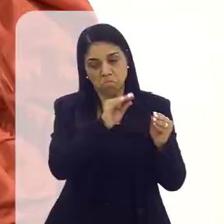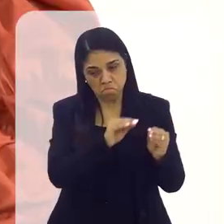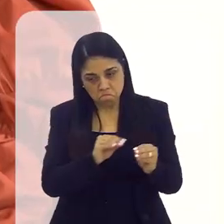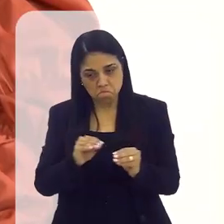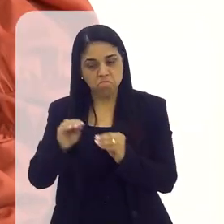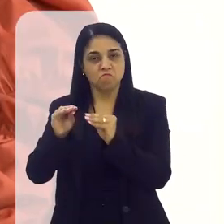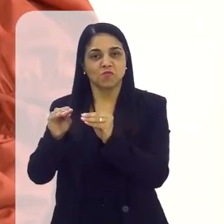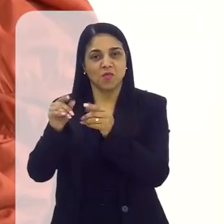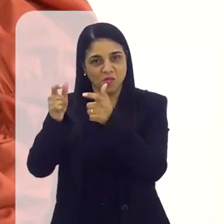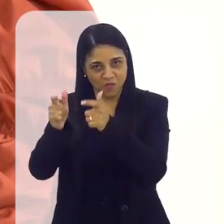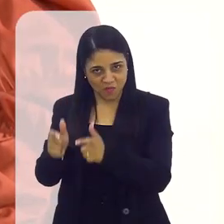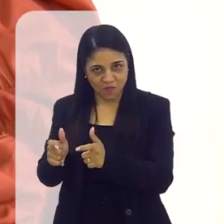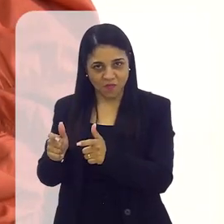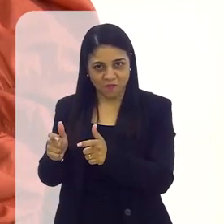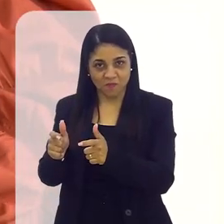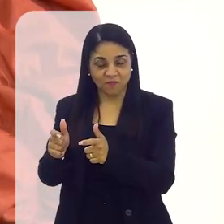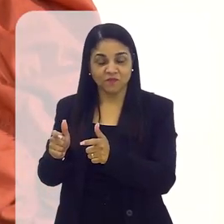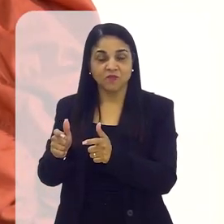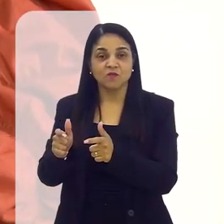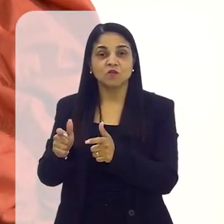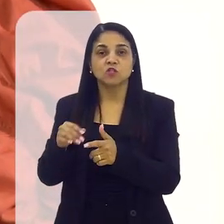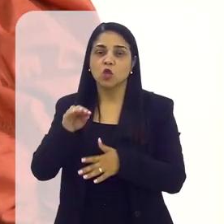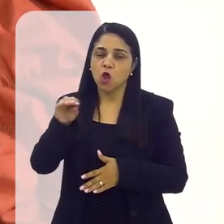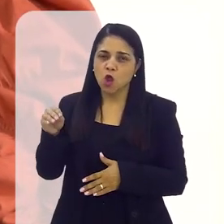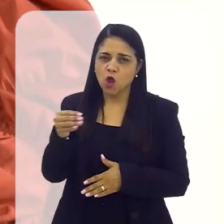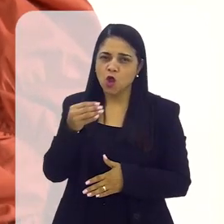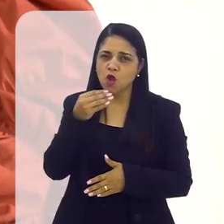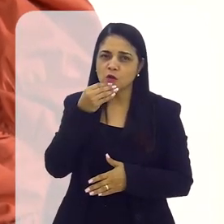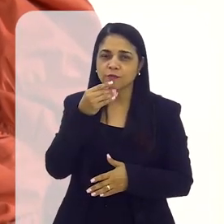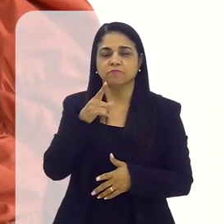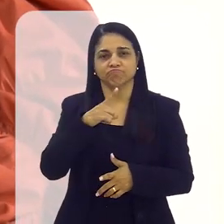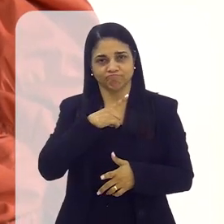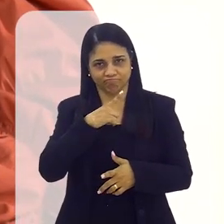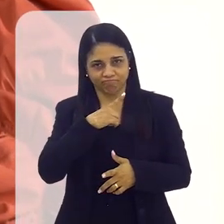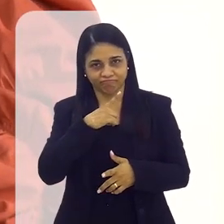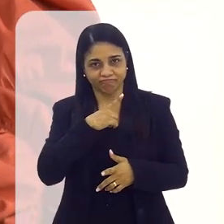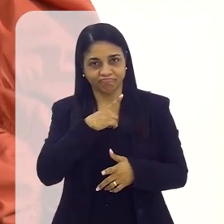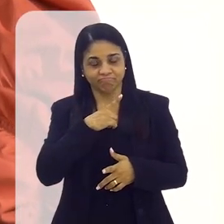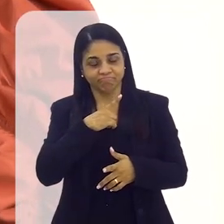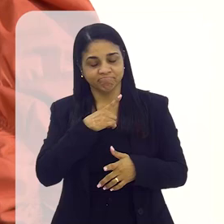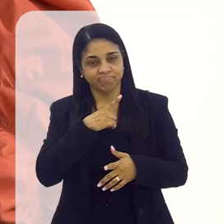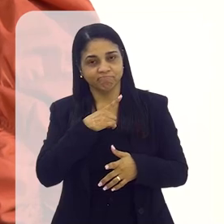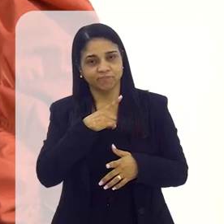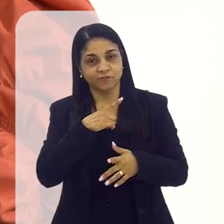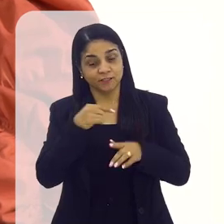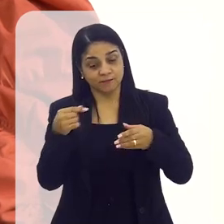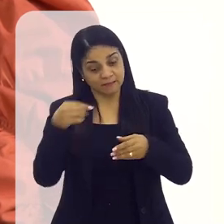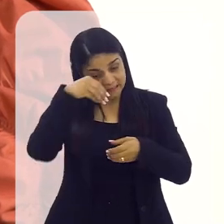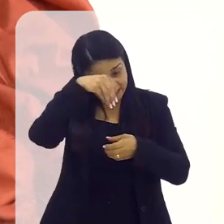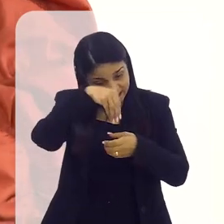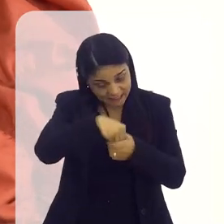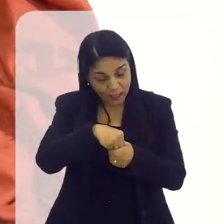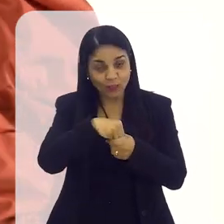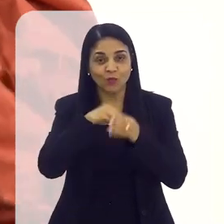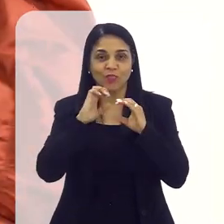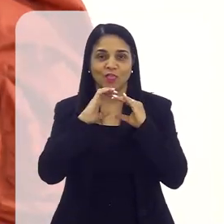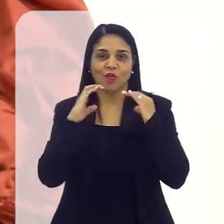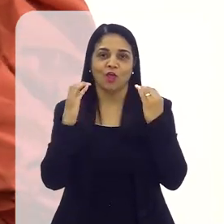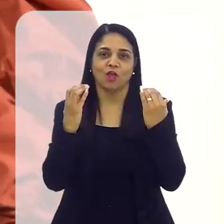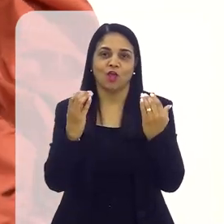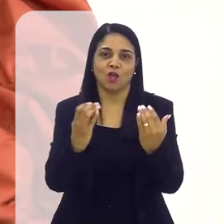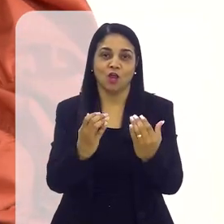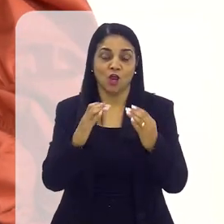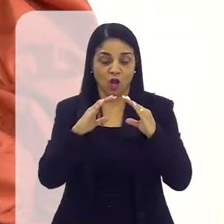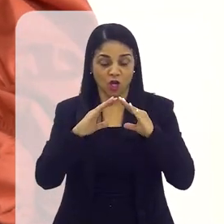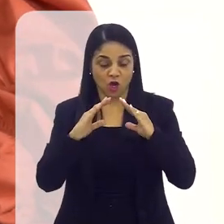Fui morar em outro lugar. Mas quando eu tive a oportunidade de trazer algo relevante, eu quis trazer para a